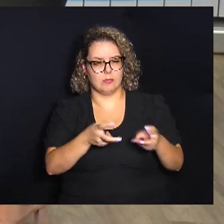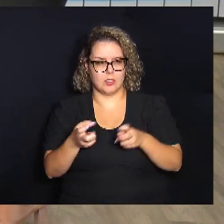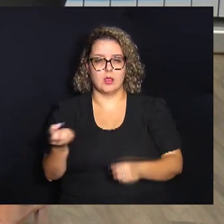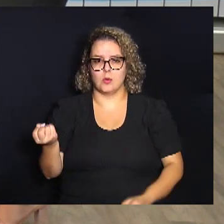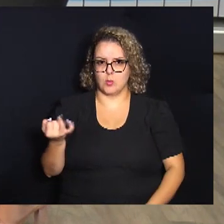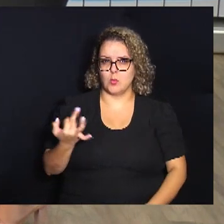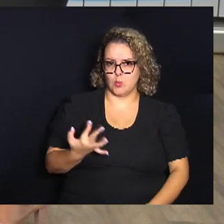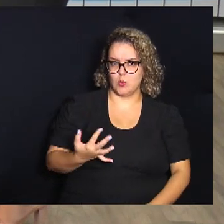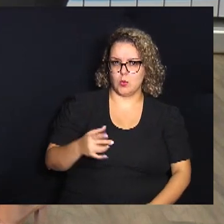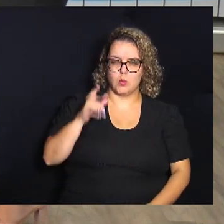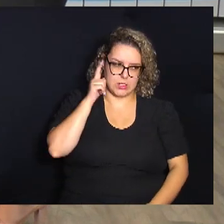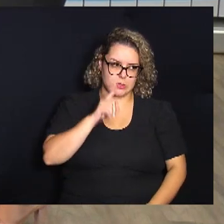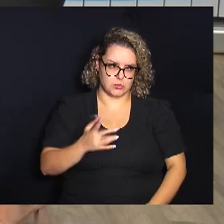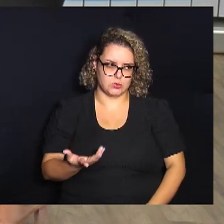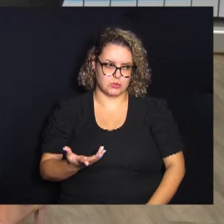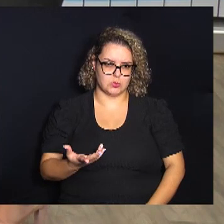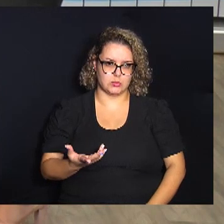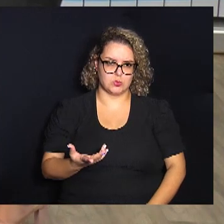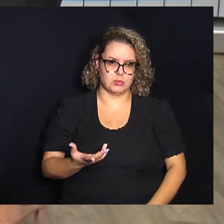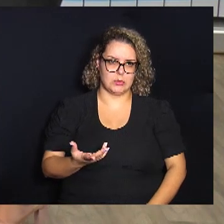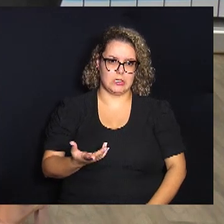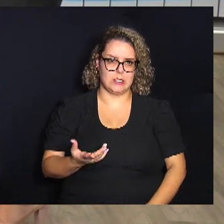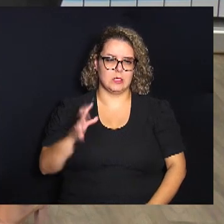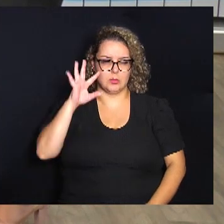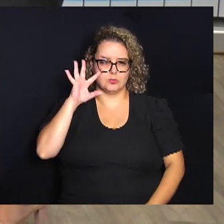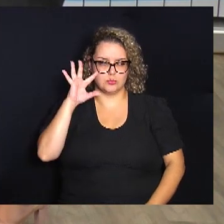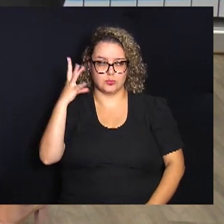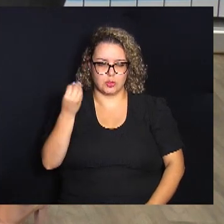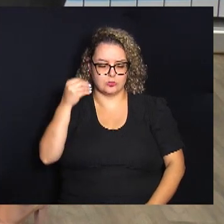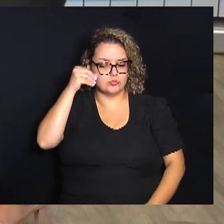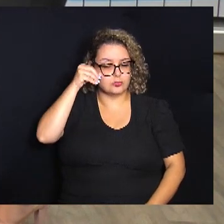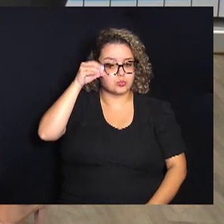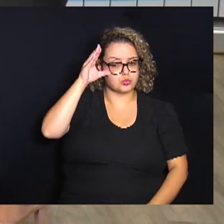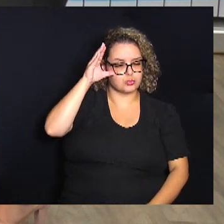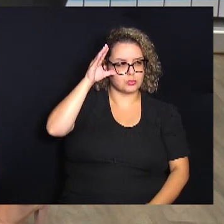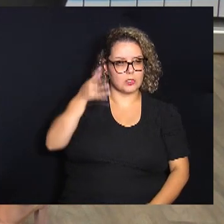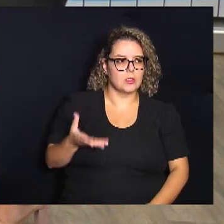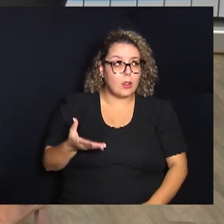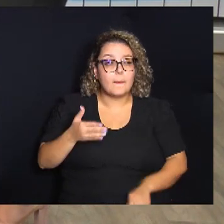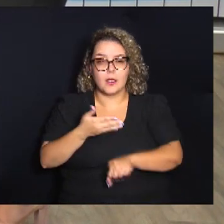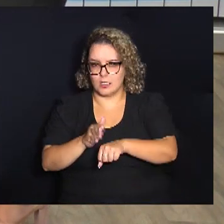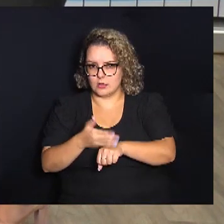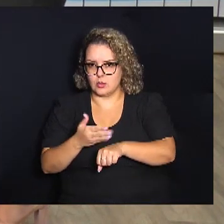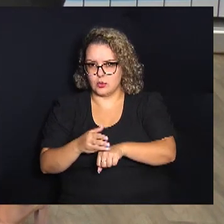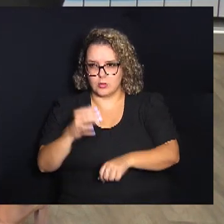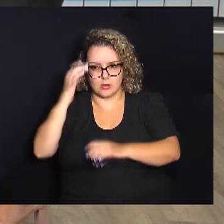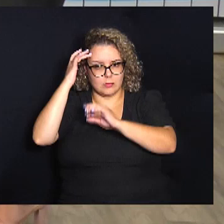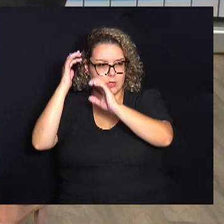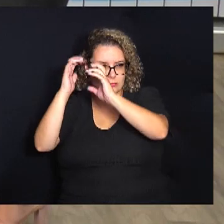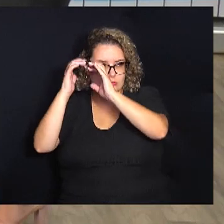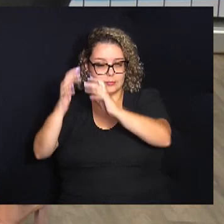que a gente consegue adquirir de conhecimento e até medidas para exercitar o nosso cérebro?